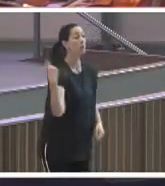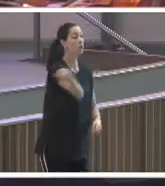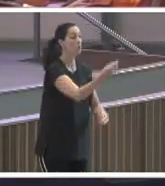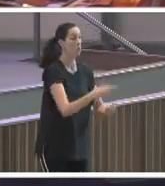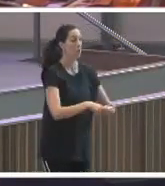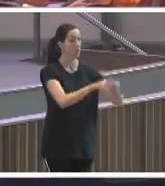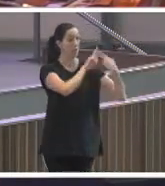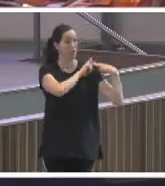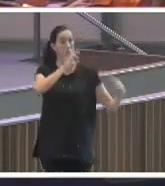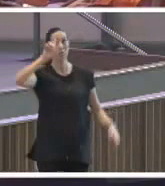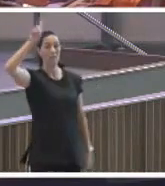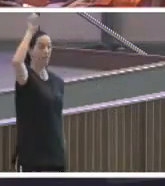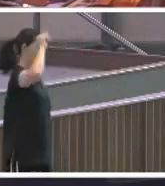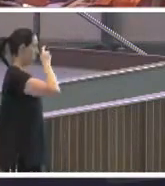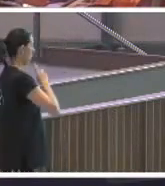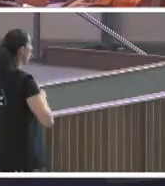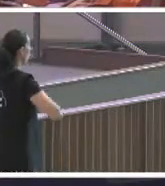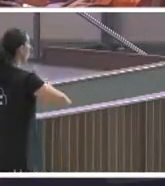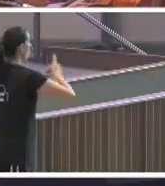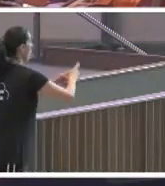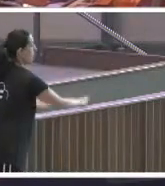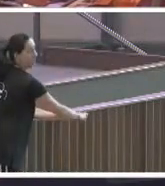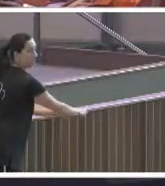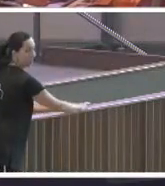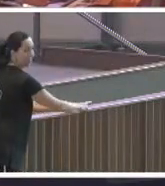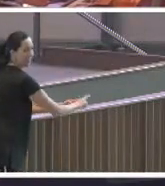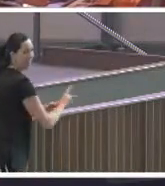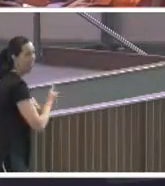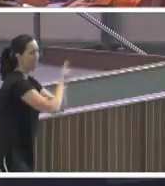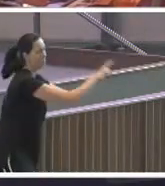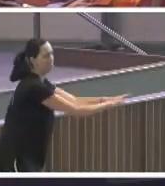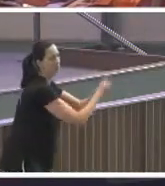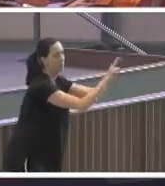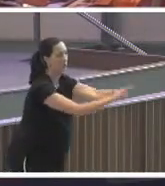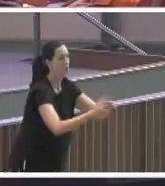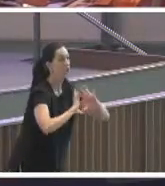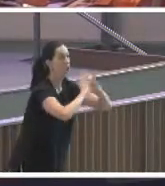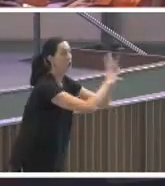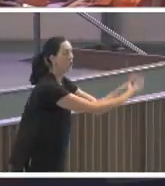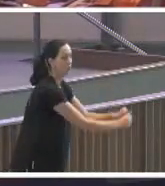essas pessoas, sobre quem temos influência.